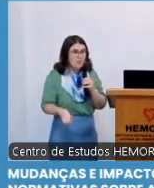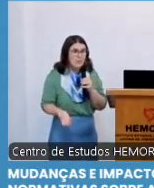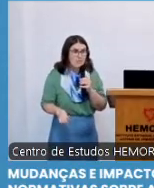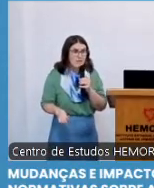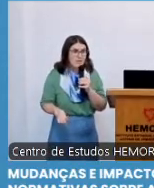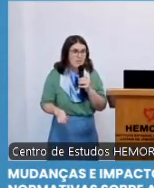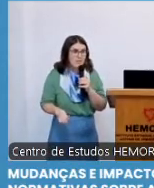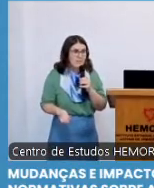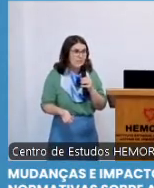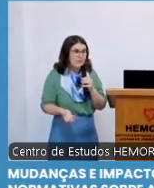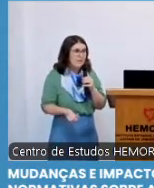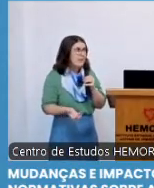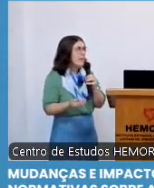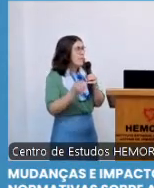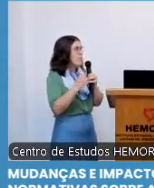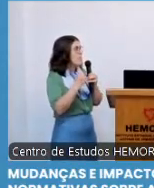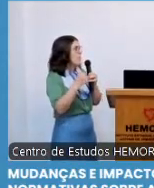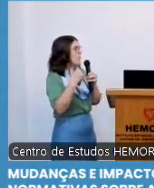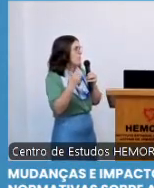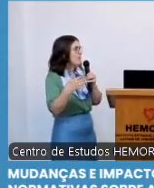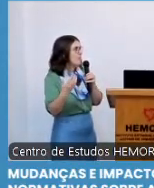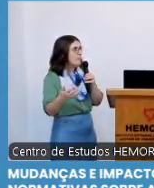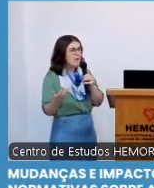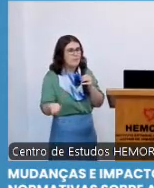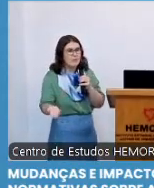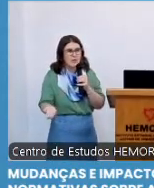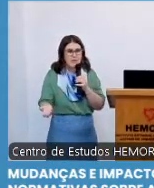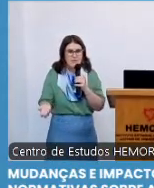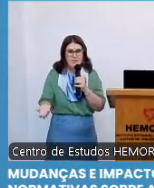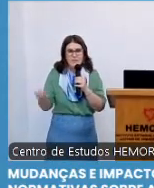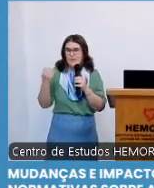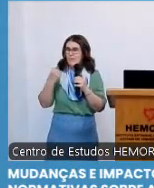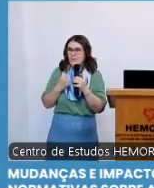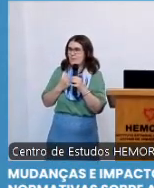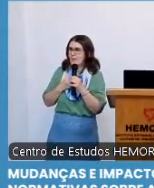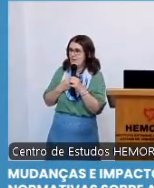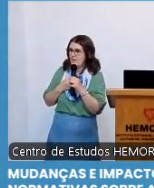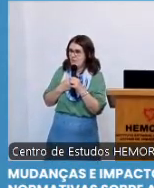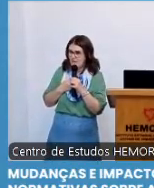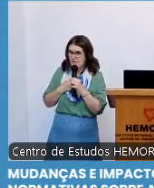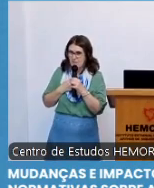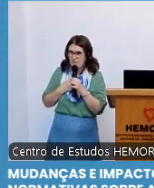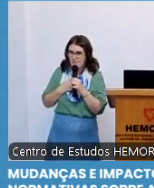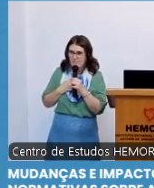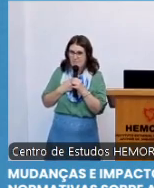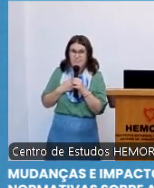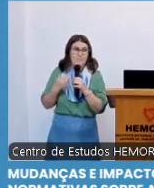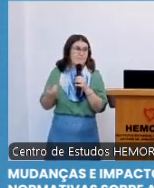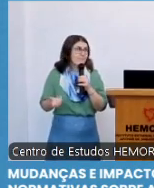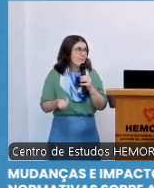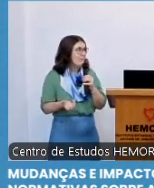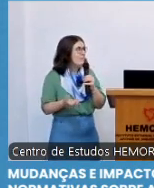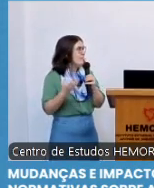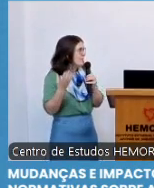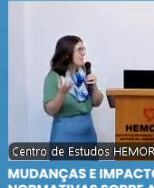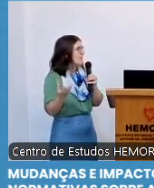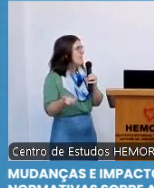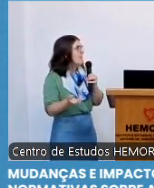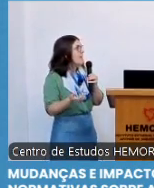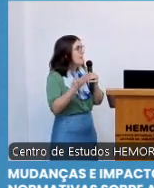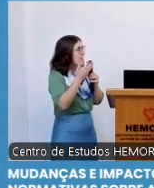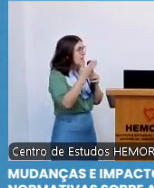é corresponsável. E aí, como que nós vamos acompanhar projetos que não foram avaliados pelo CEP? Né?